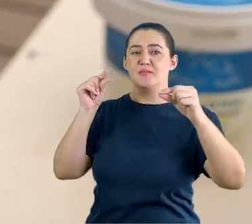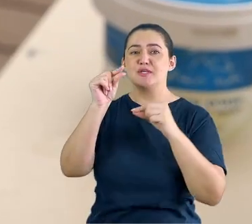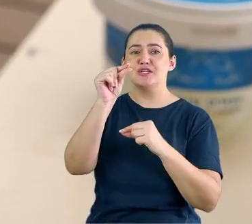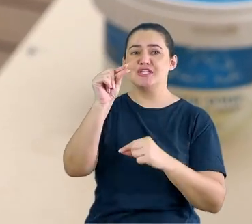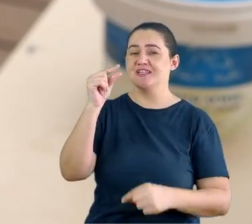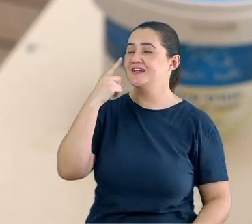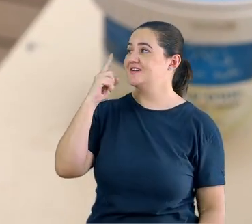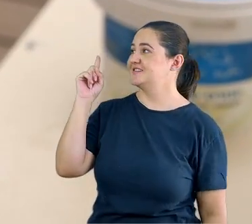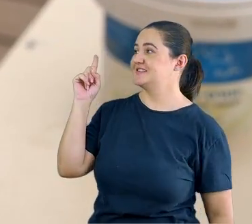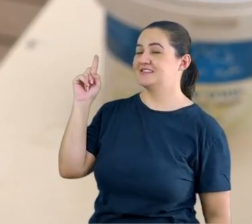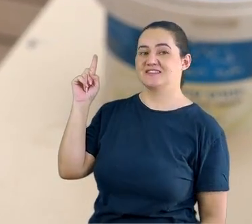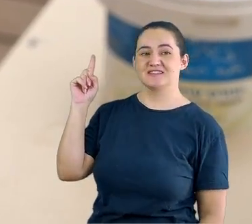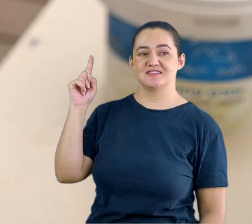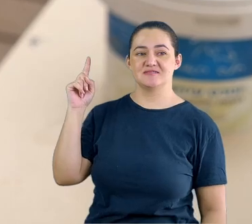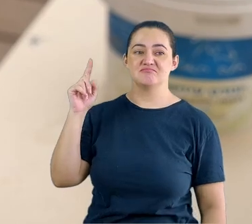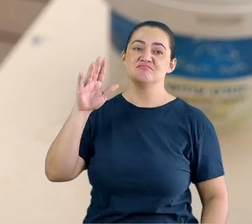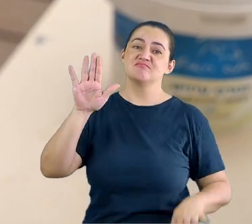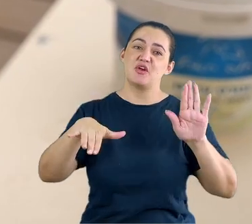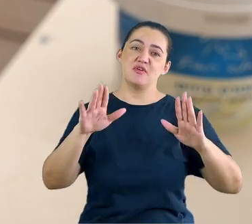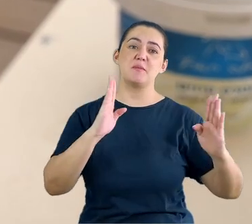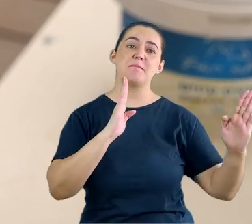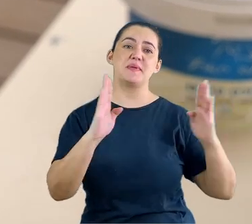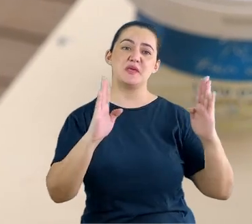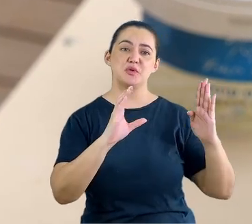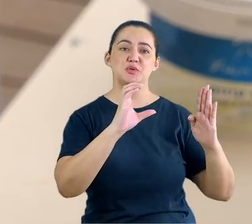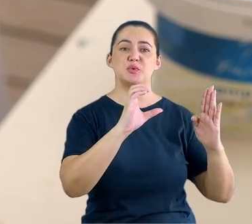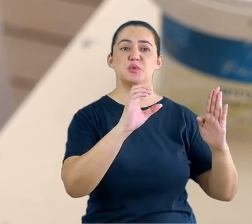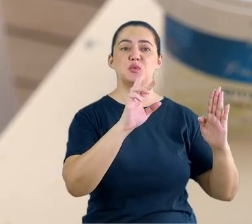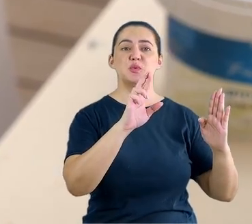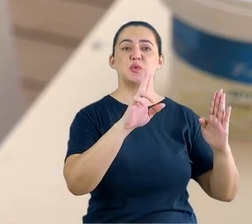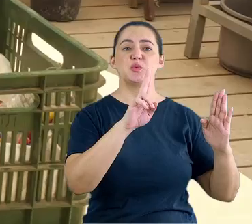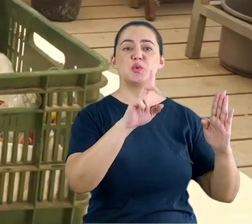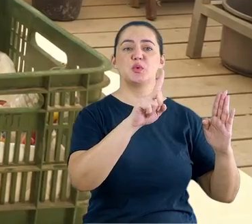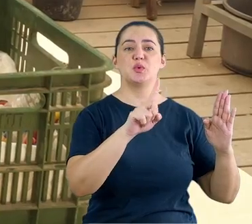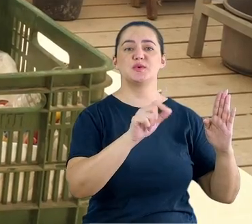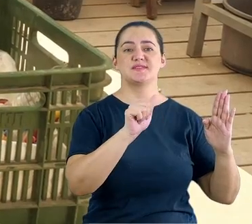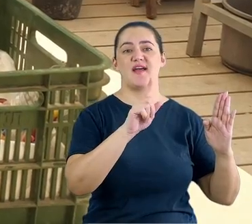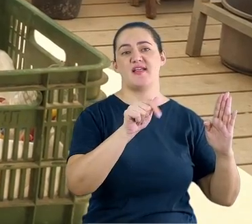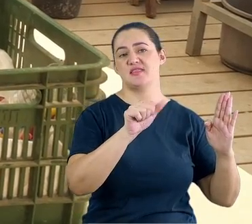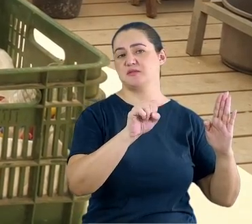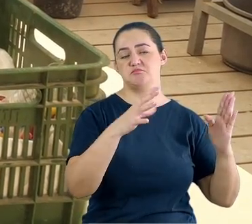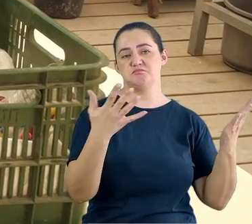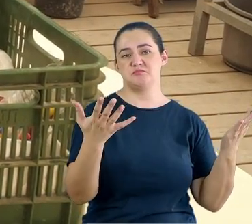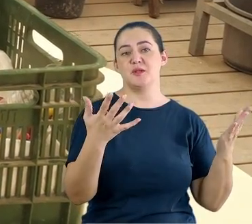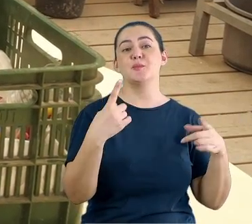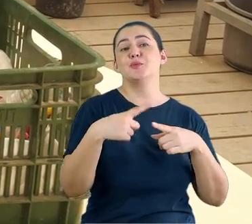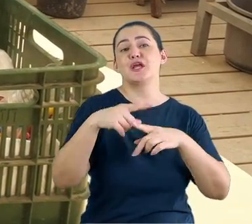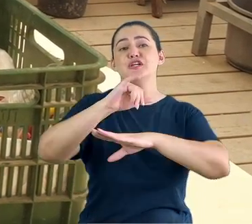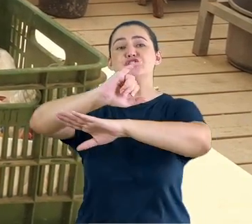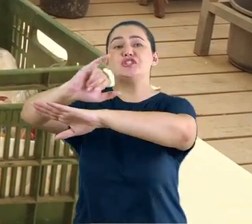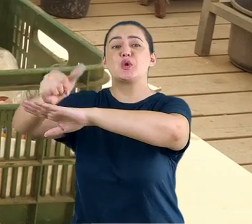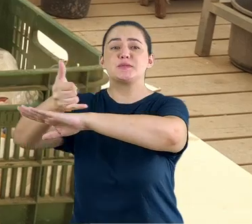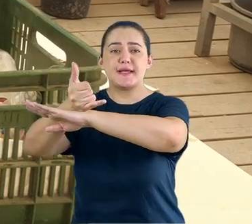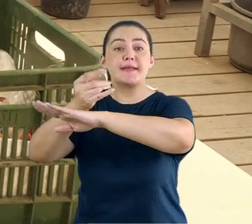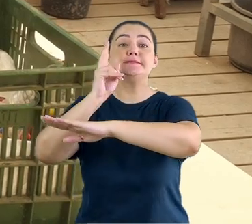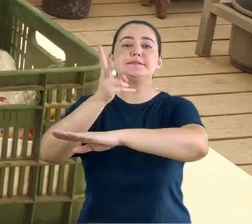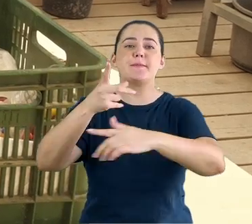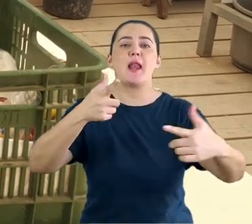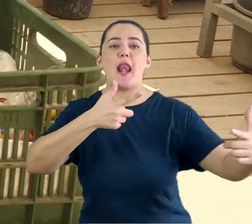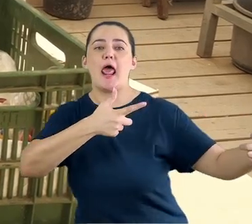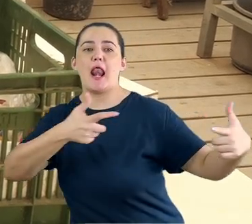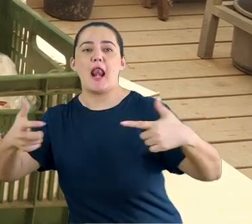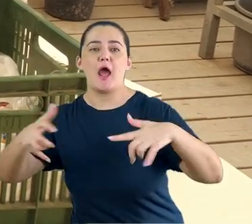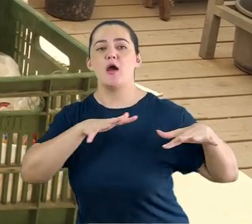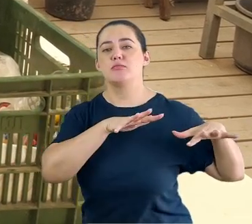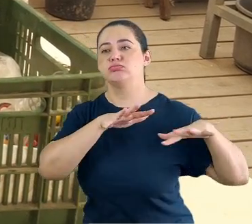estava tendo a briga aqui, ou na época das cruzadas, ou já até no período otomano. Jerusalém foi atacada e reconstruída e